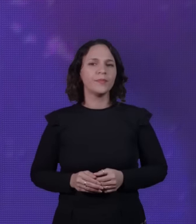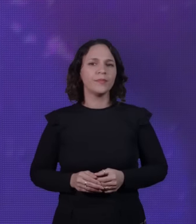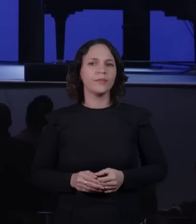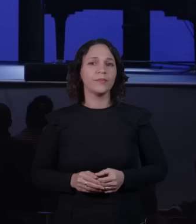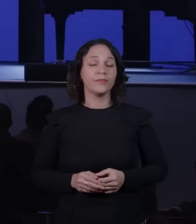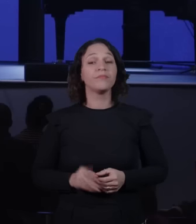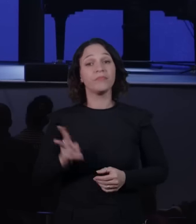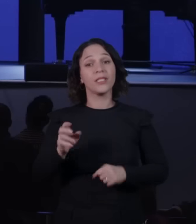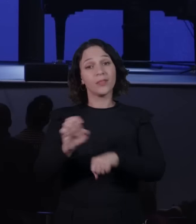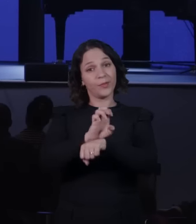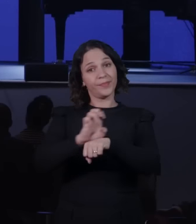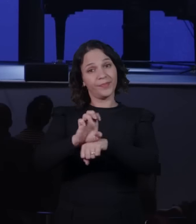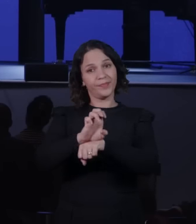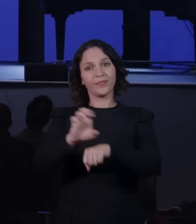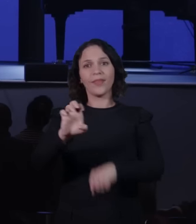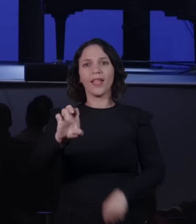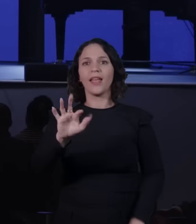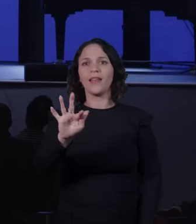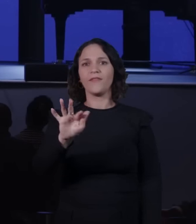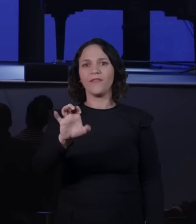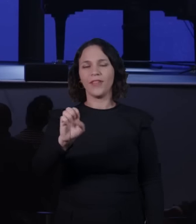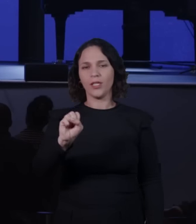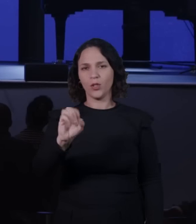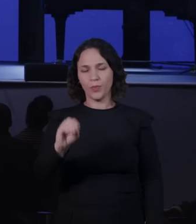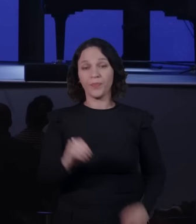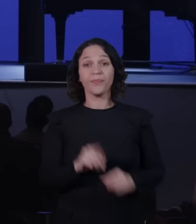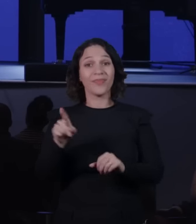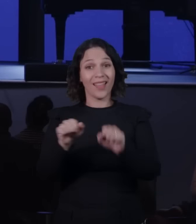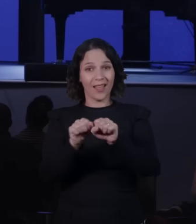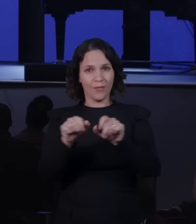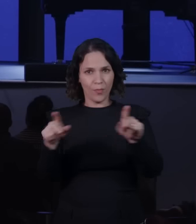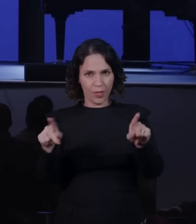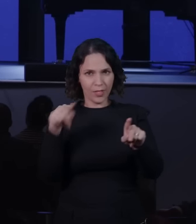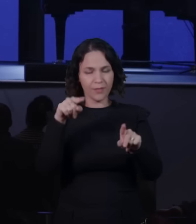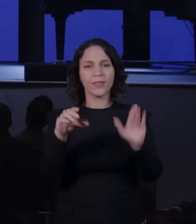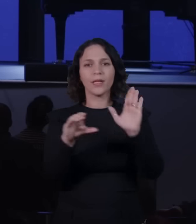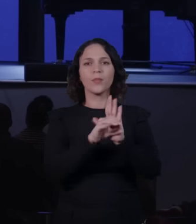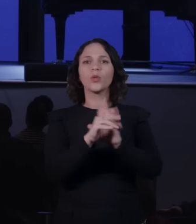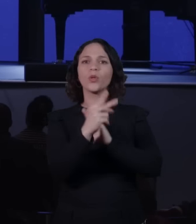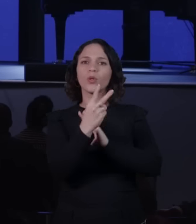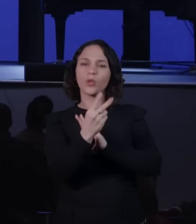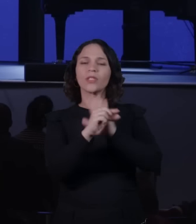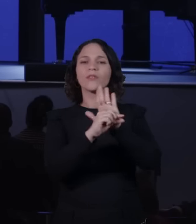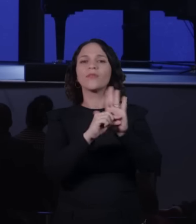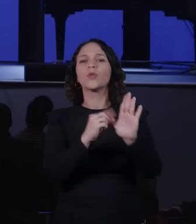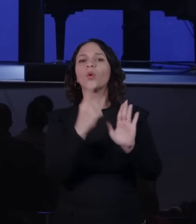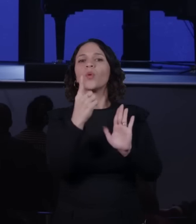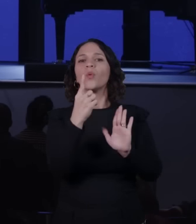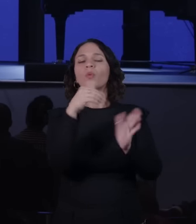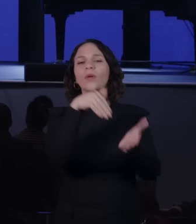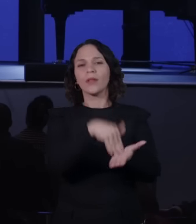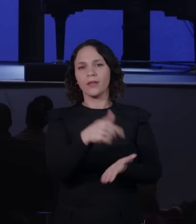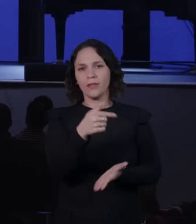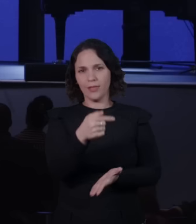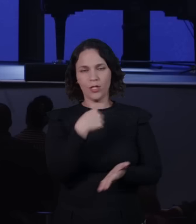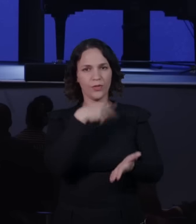de Éfeso. E no livro de Apocalipse está lá no capítulo 2, versículos 1 a 7, e eu vou ler com